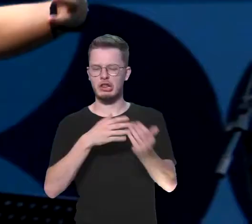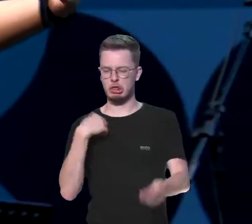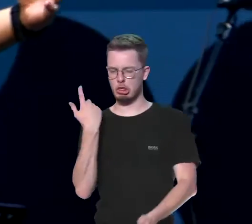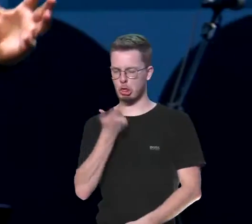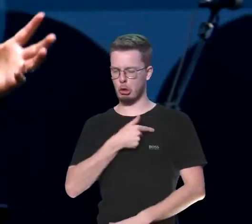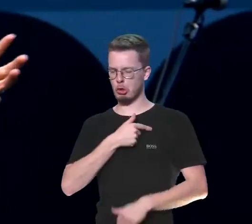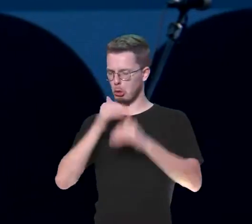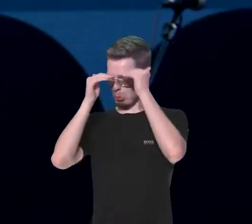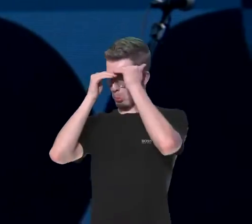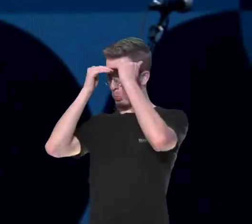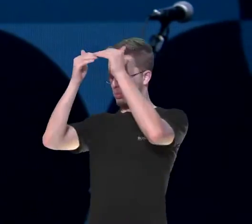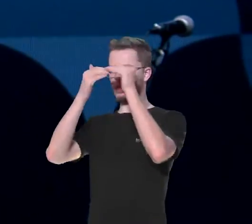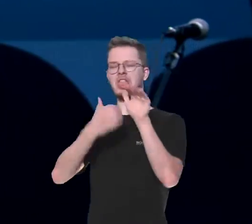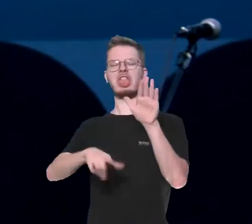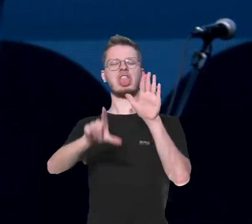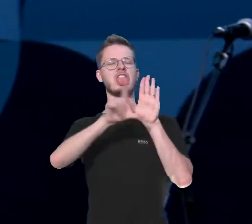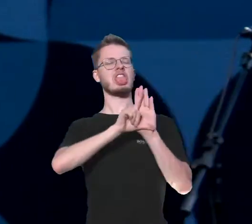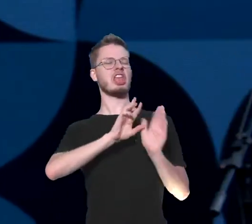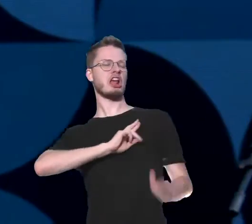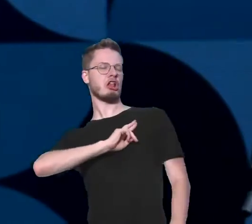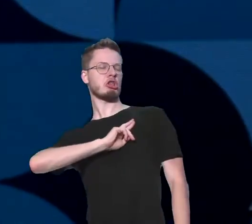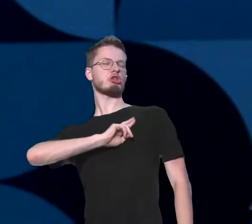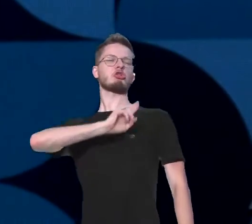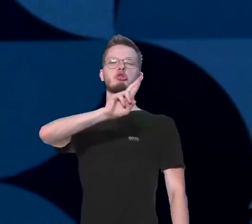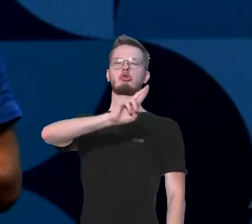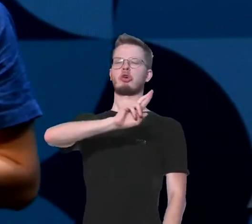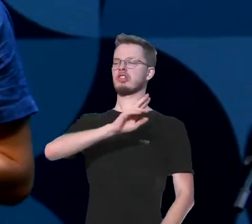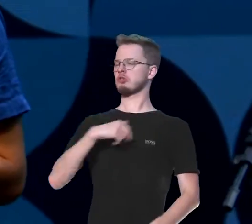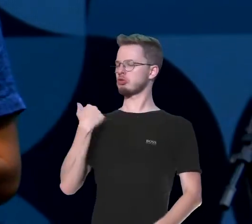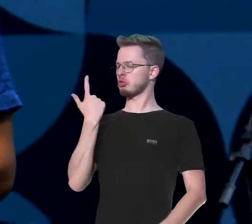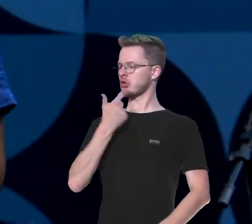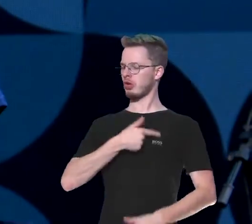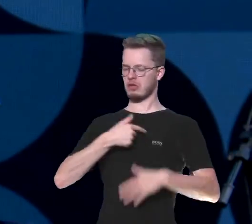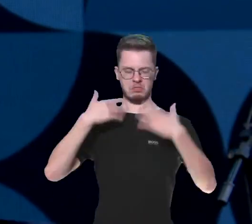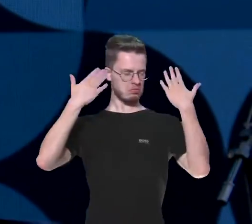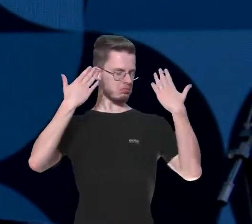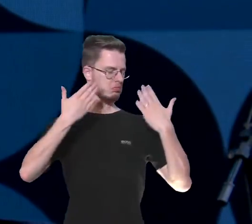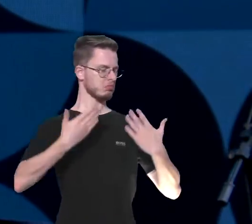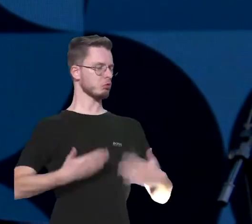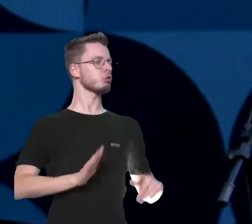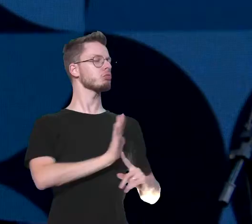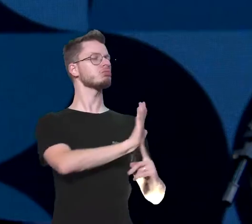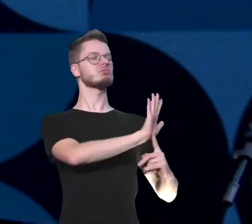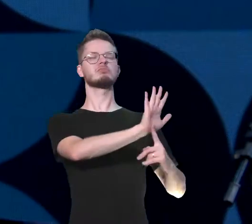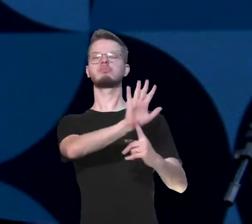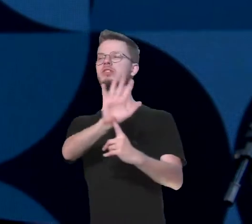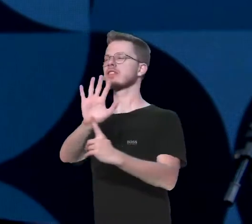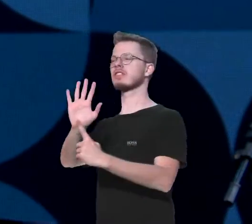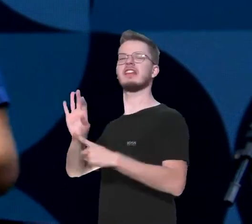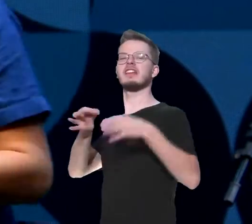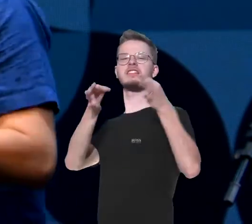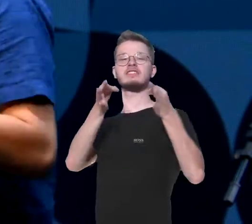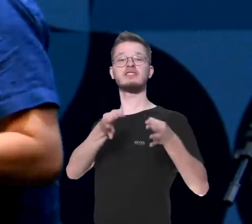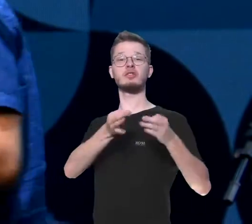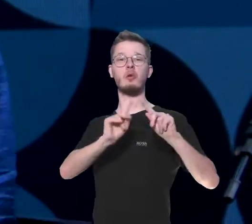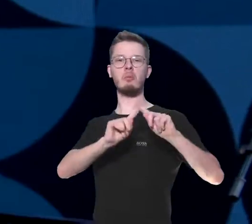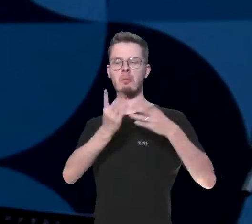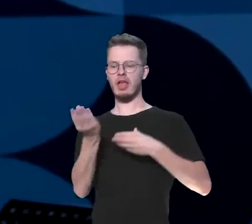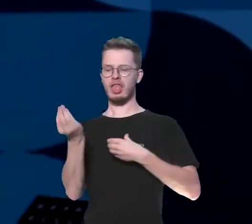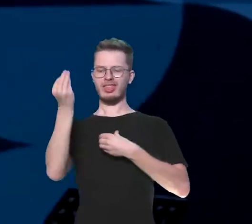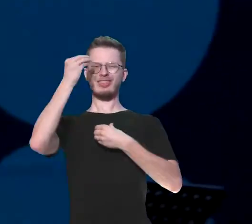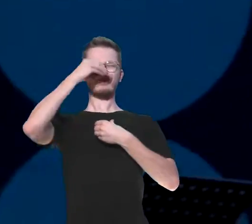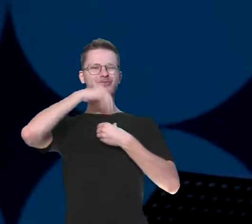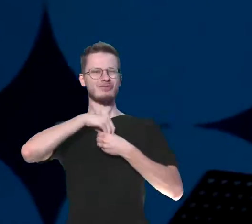nosso exterior bem enfeitado, maquiado e bonito, se o nosso interior está corrompido. Não adianta nada